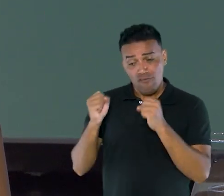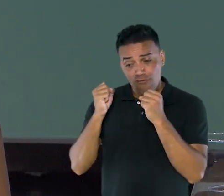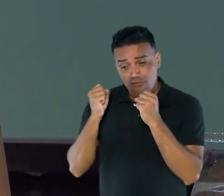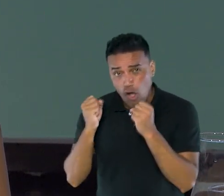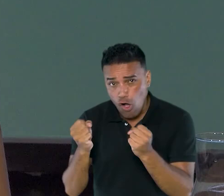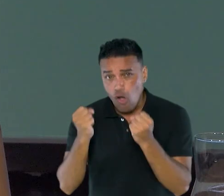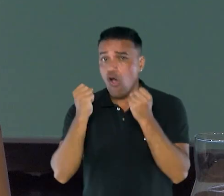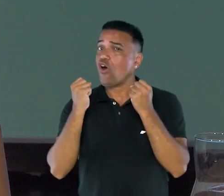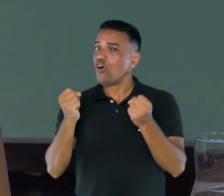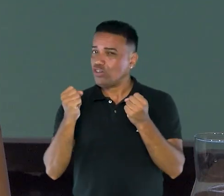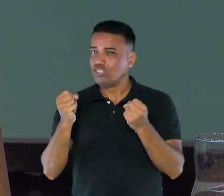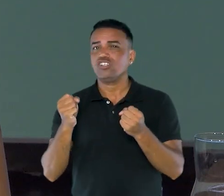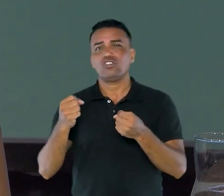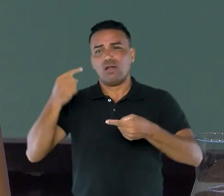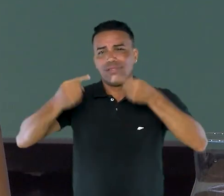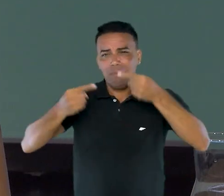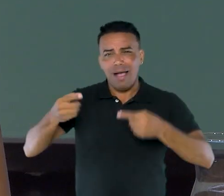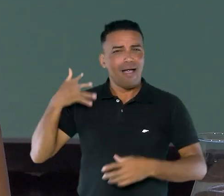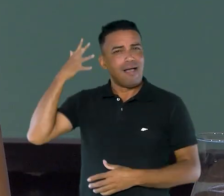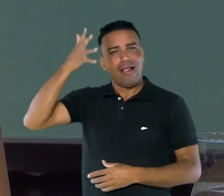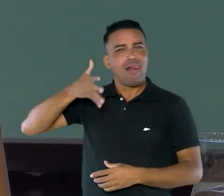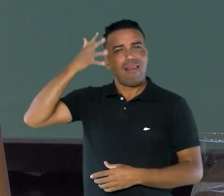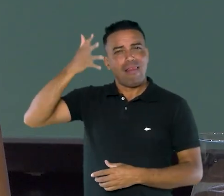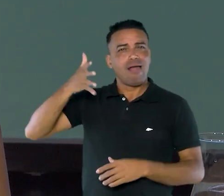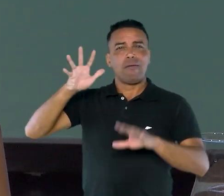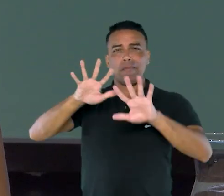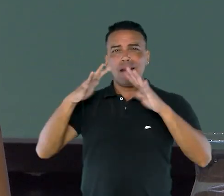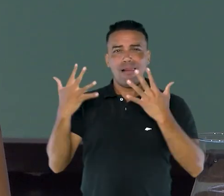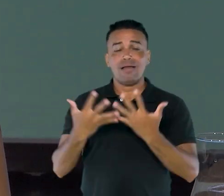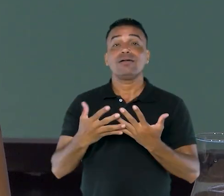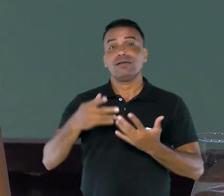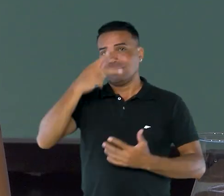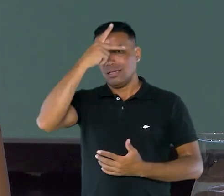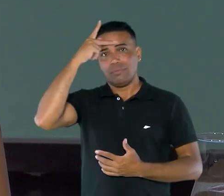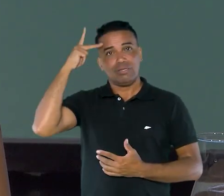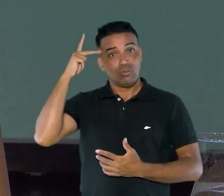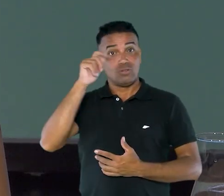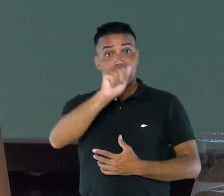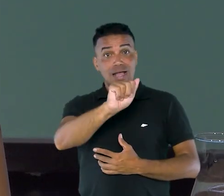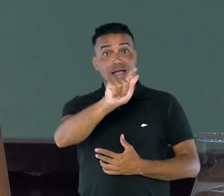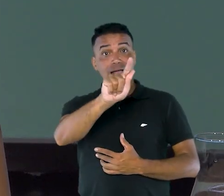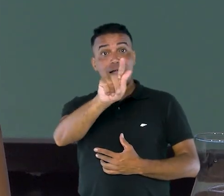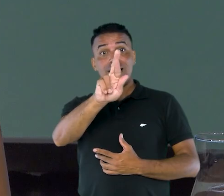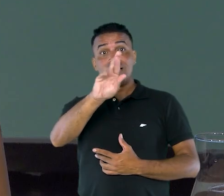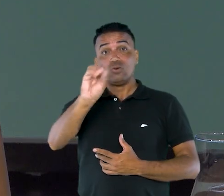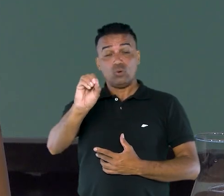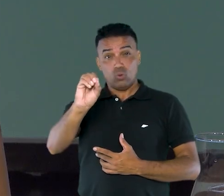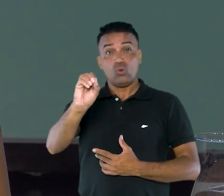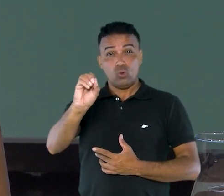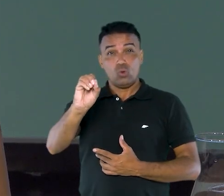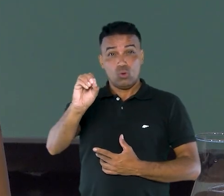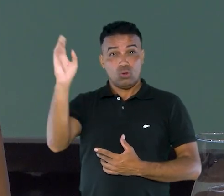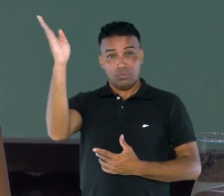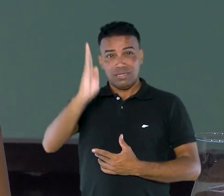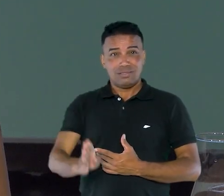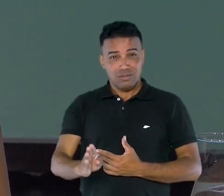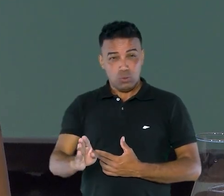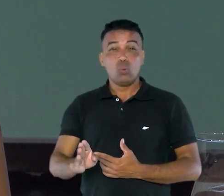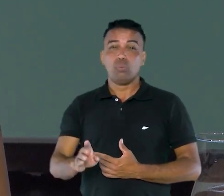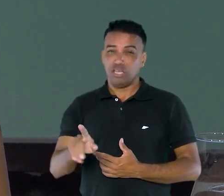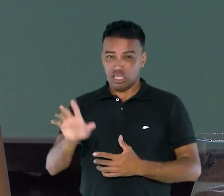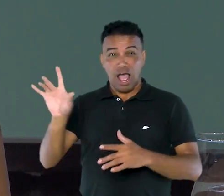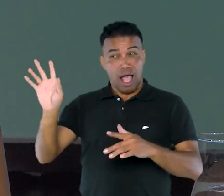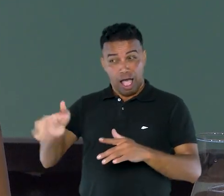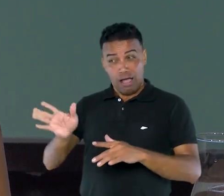debates, várias mesas, várias palestras. Tem uma galera muito lúcida no agro brasileiro, porque a água bateu na bunda.